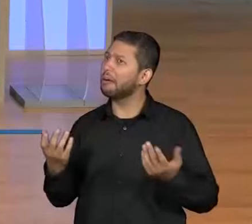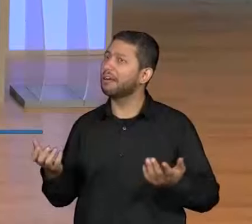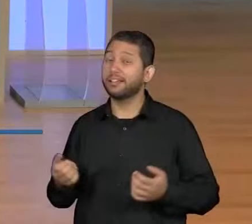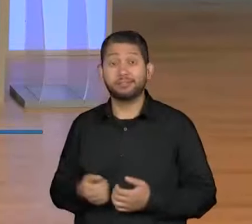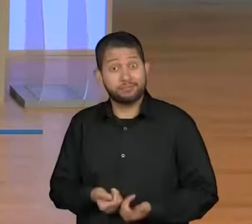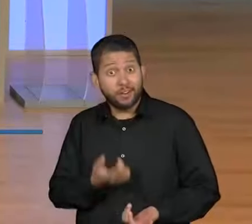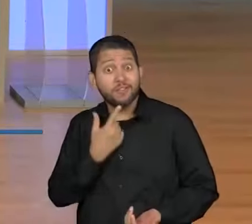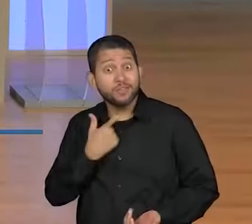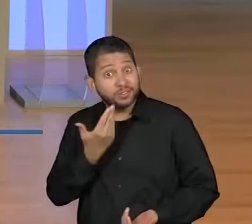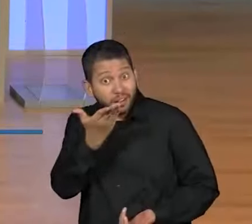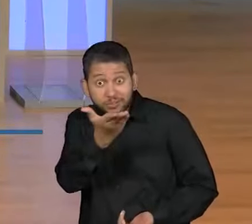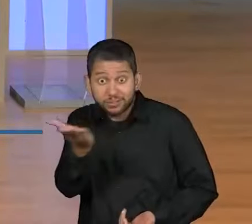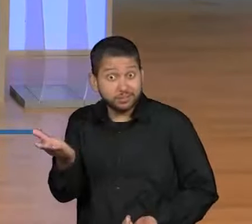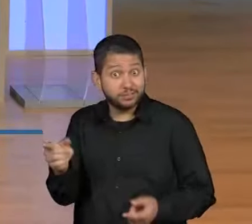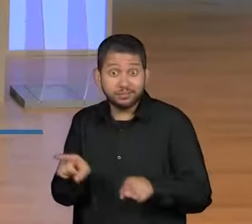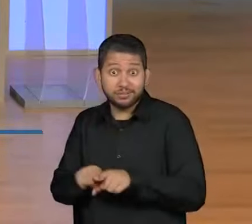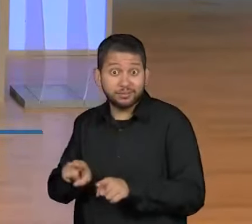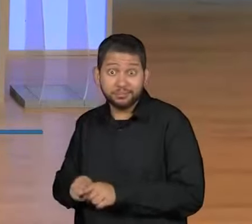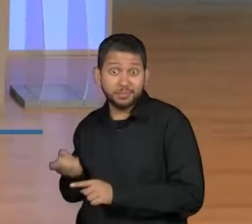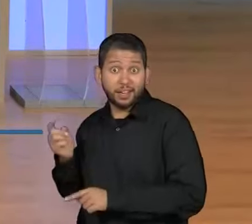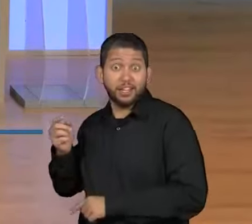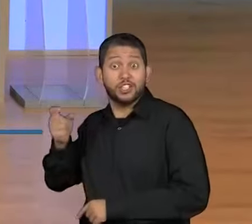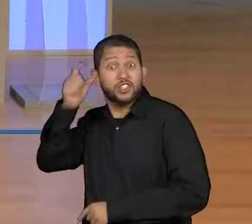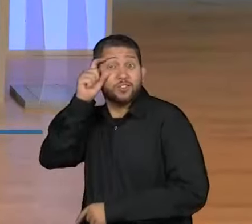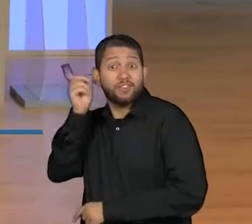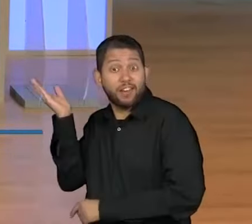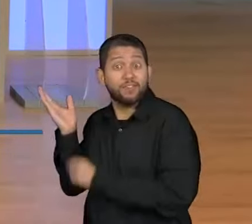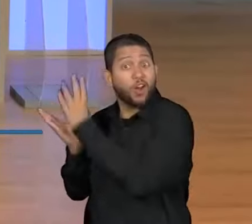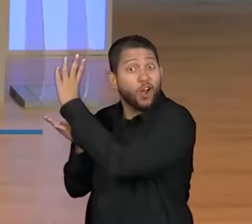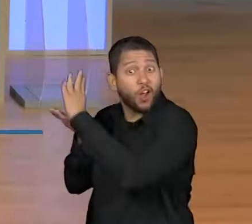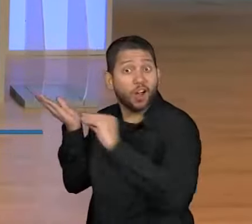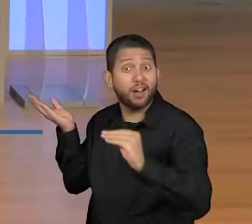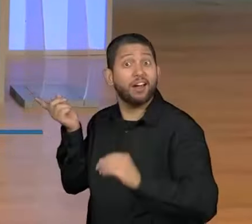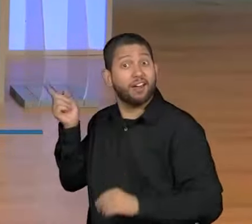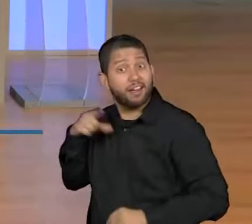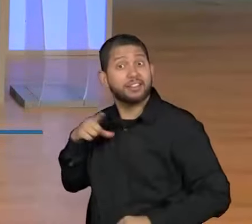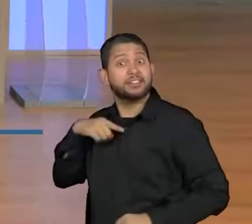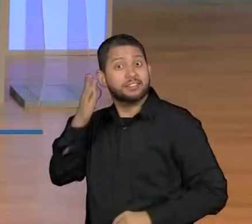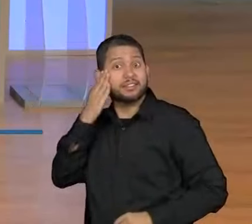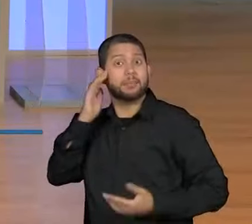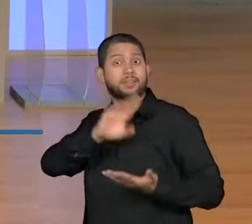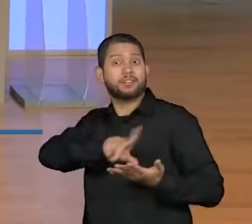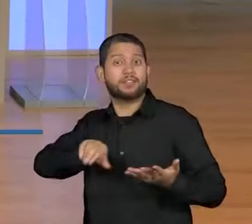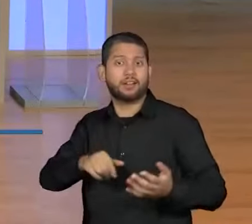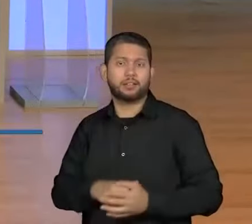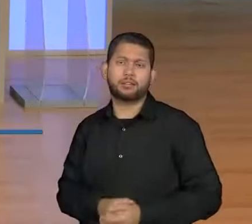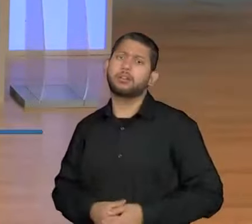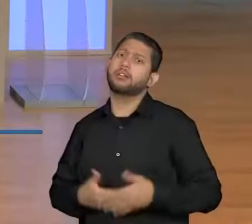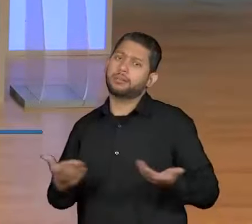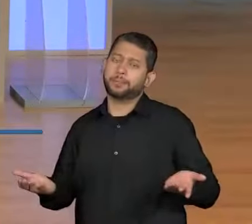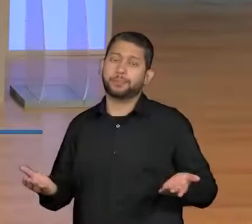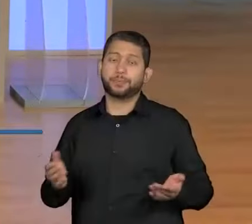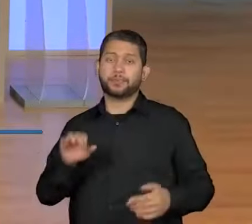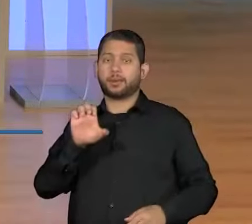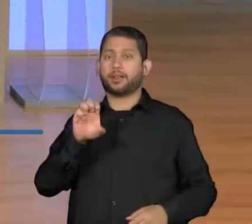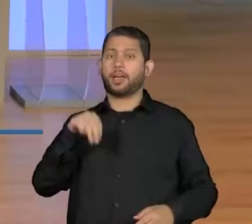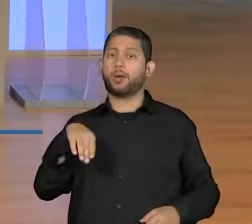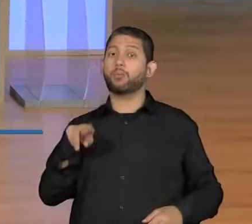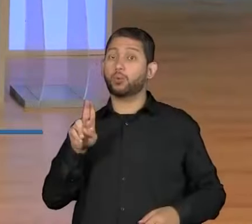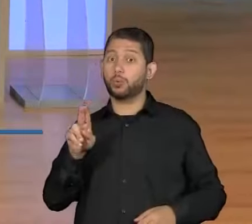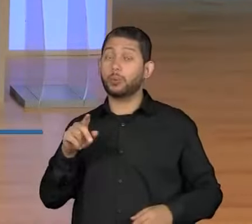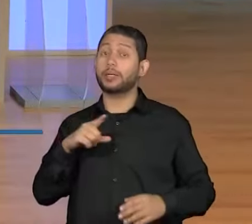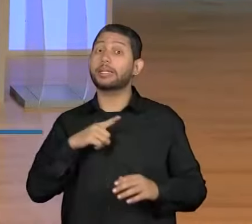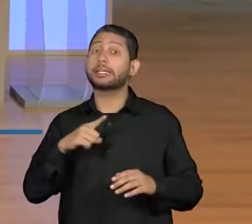igual a Progenor fez para saber bastante sobre a sua cidade. Isso mesmo. Eu sei que lá também tem algumas cachoeiras aí, mas você precisa